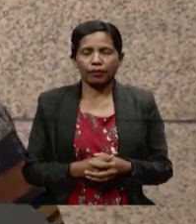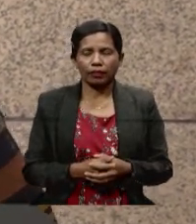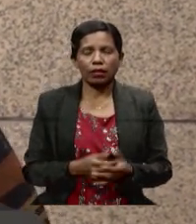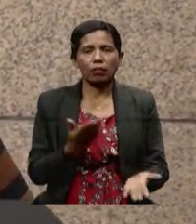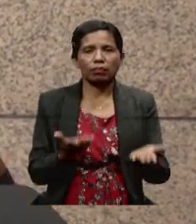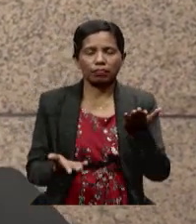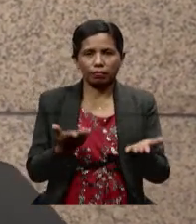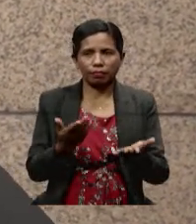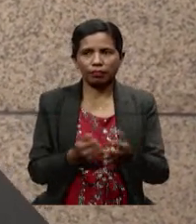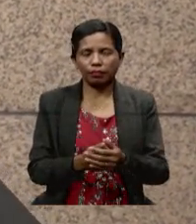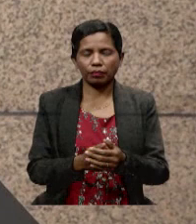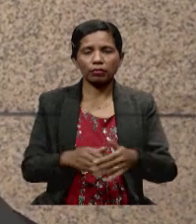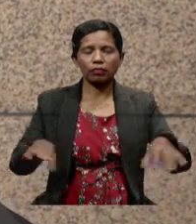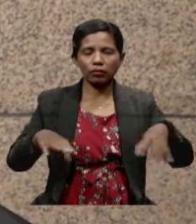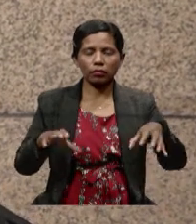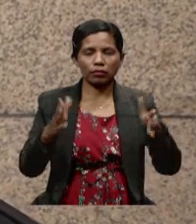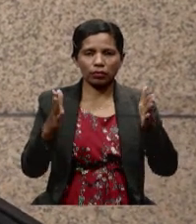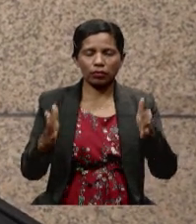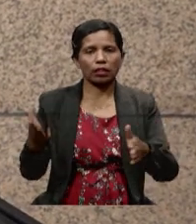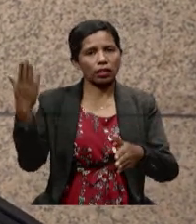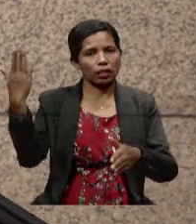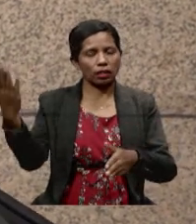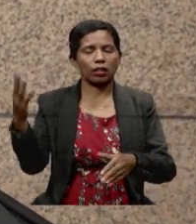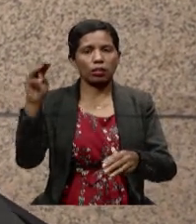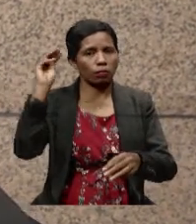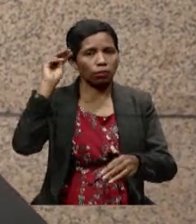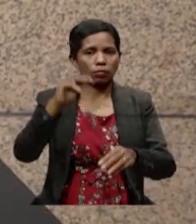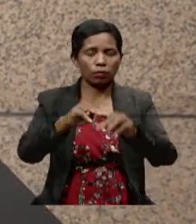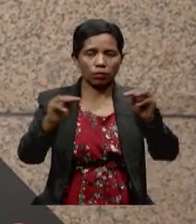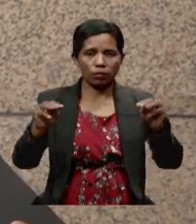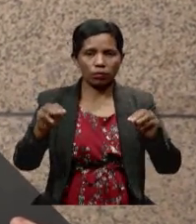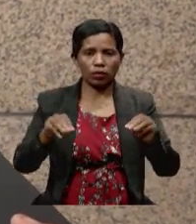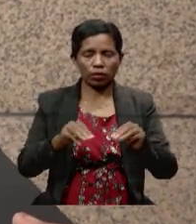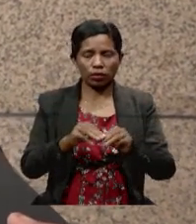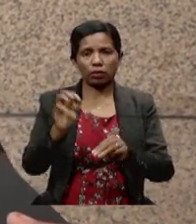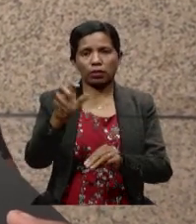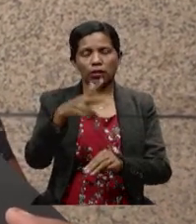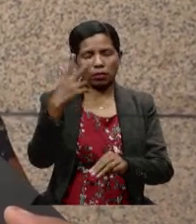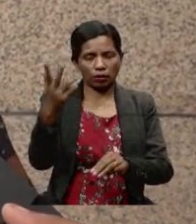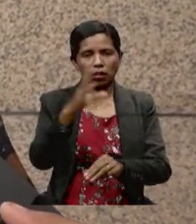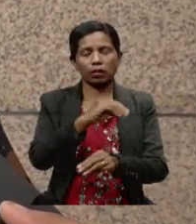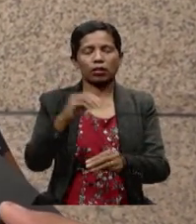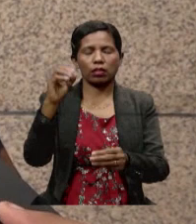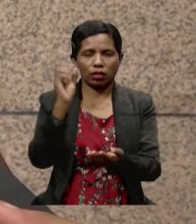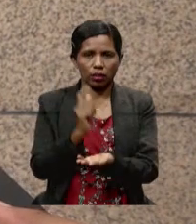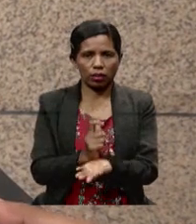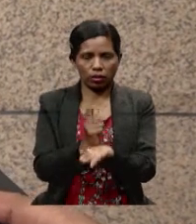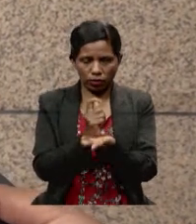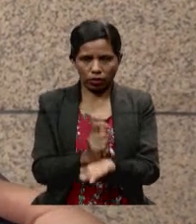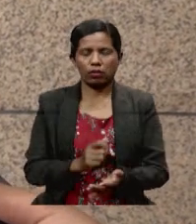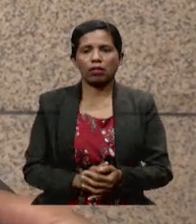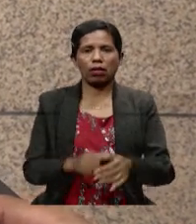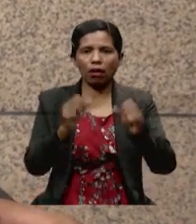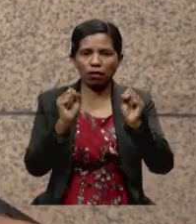balanço profissional de saúde será iha município 13 municípios, inclui Raioa, Homos e Atauro.